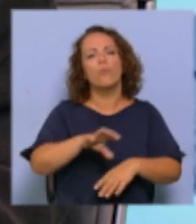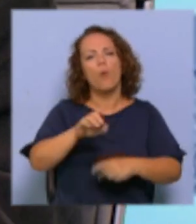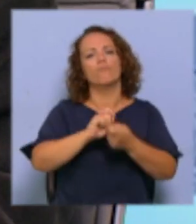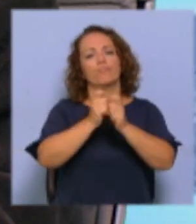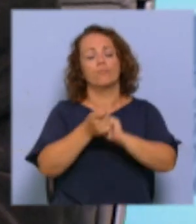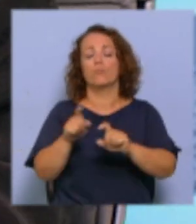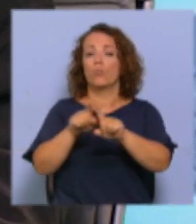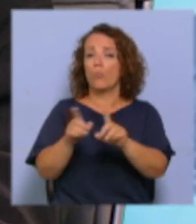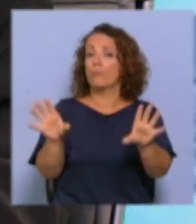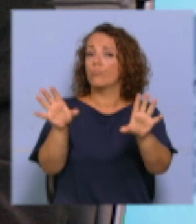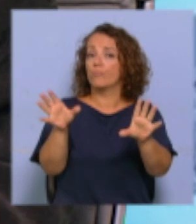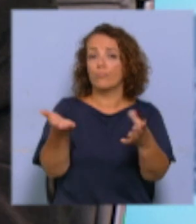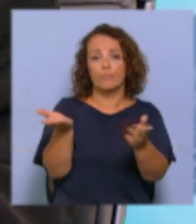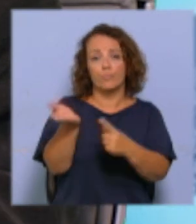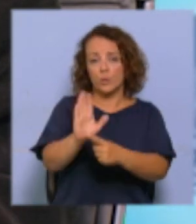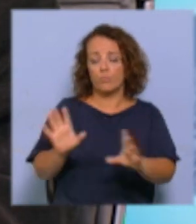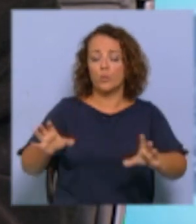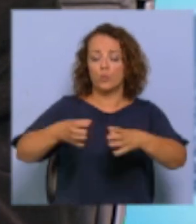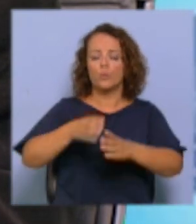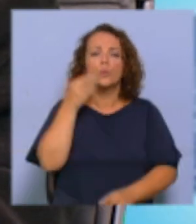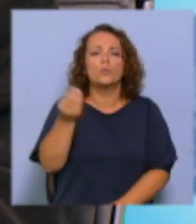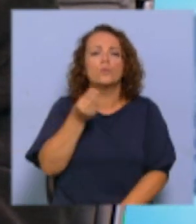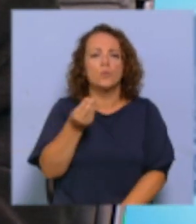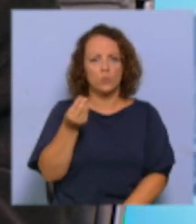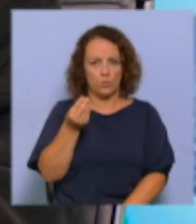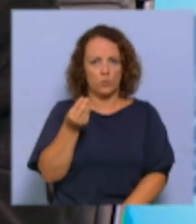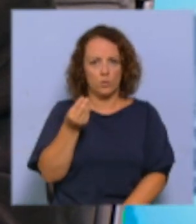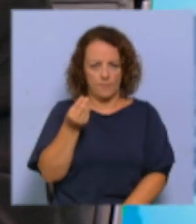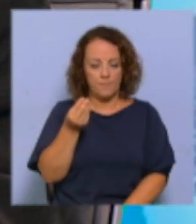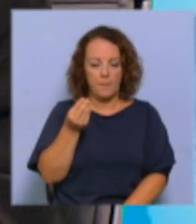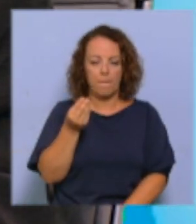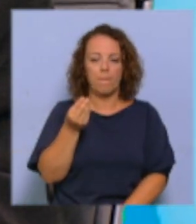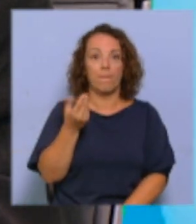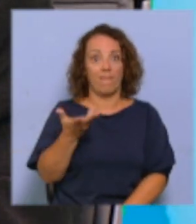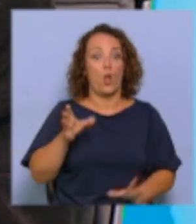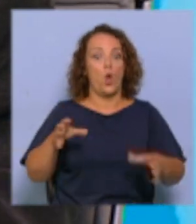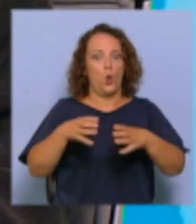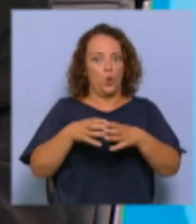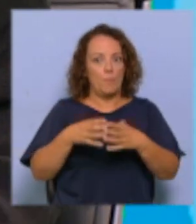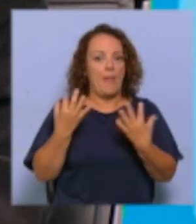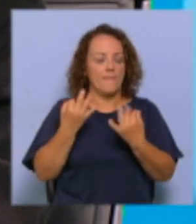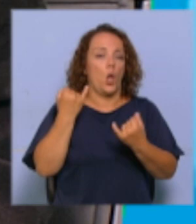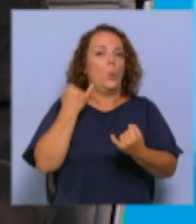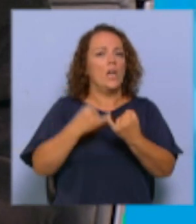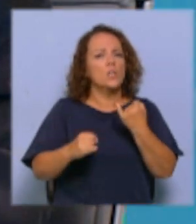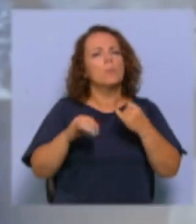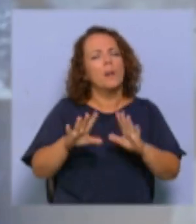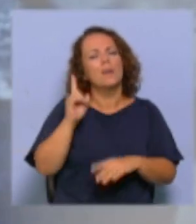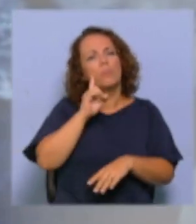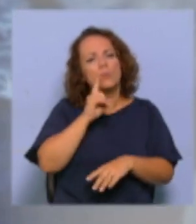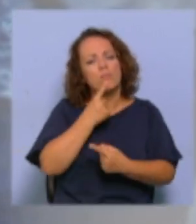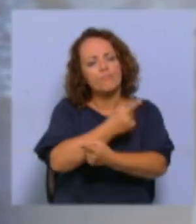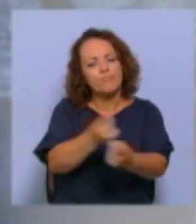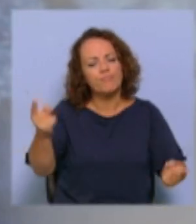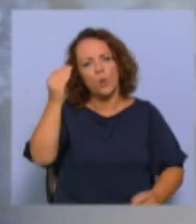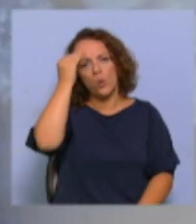juventude. É claro que, naturalmente, grupos é sempre um risco, mas é preciso consciencializar as pessoas do